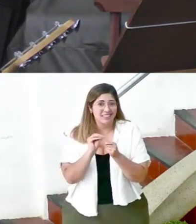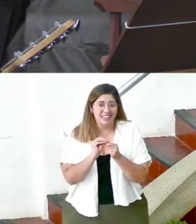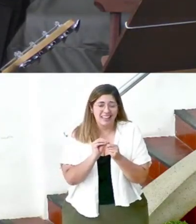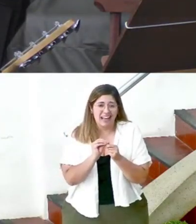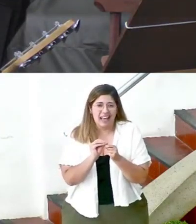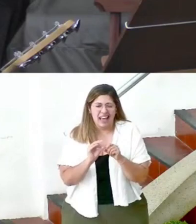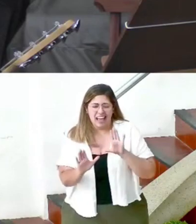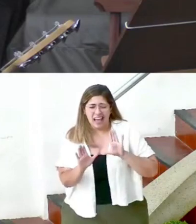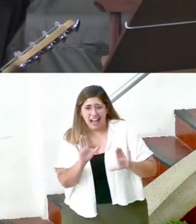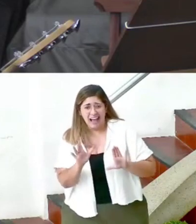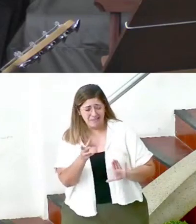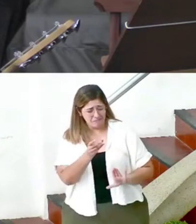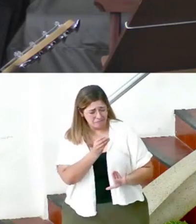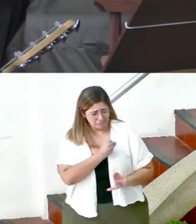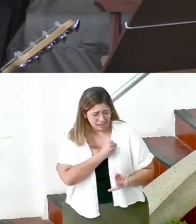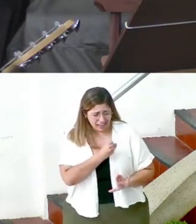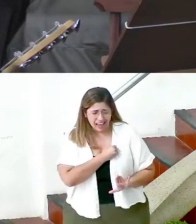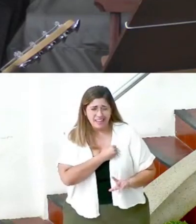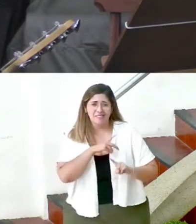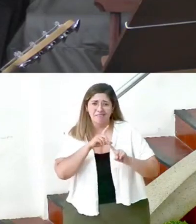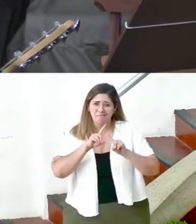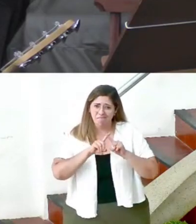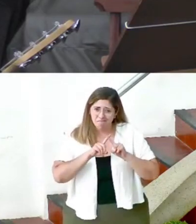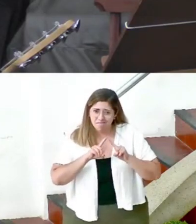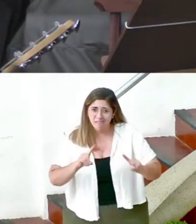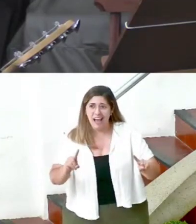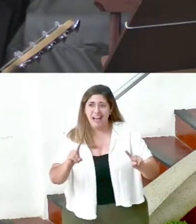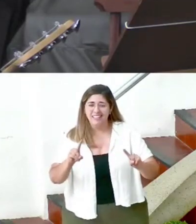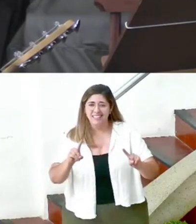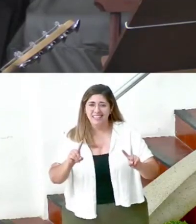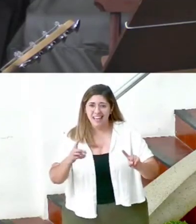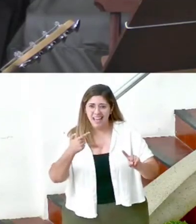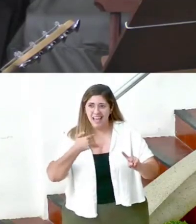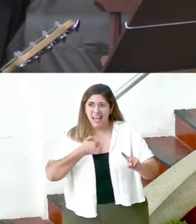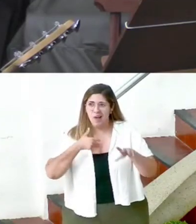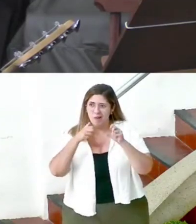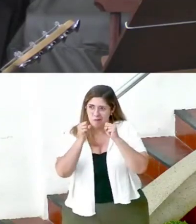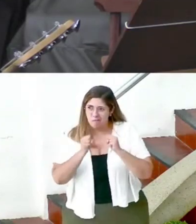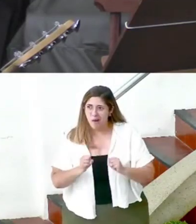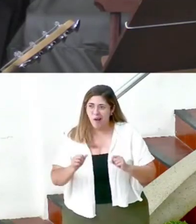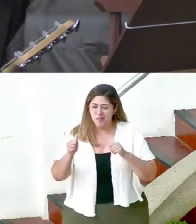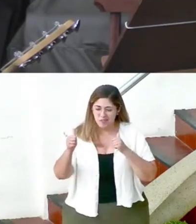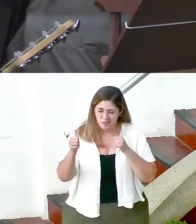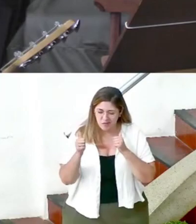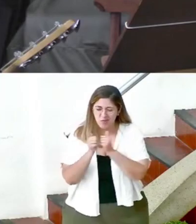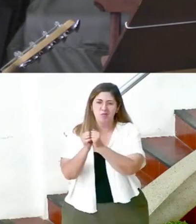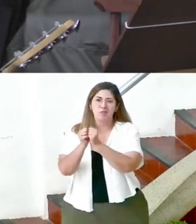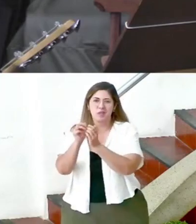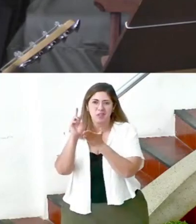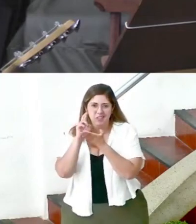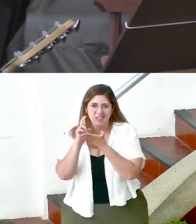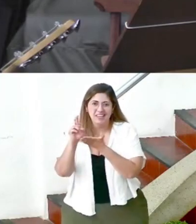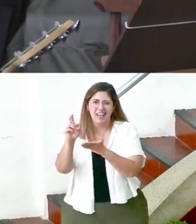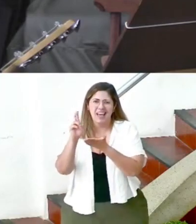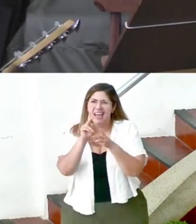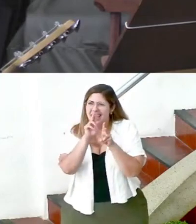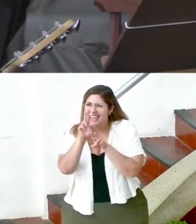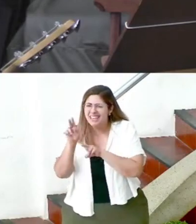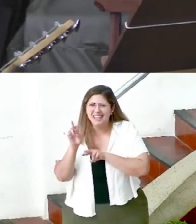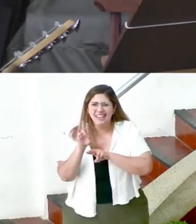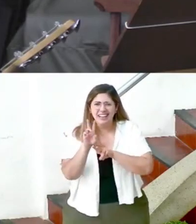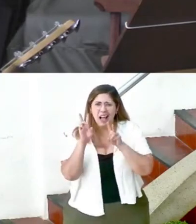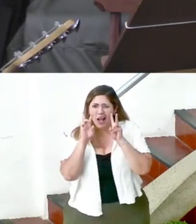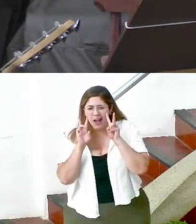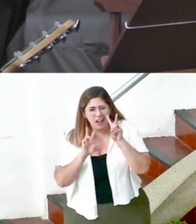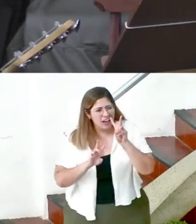meus pecados, apesar das minhas falhas, Ele me dá o privilégio de viver dentro da igreja dEle, de viver com irmãos, de olhar